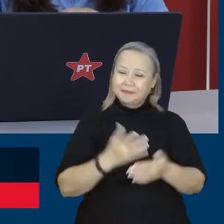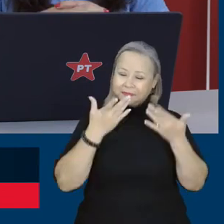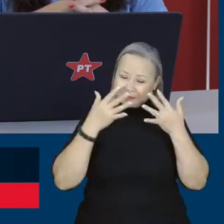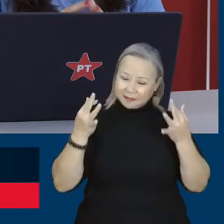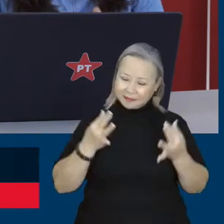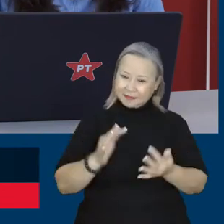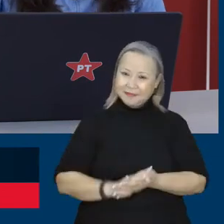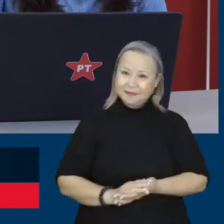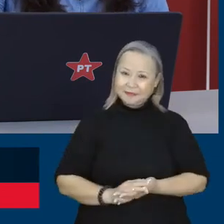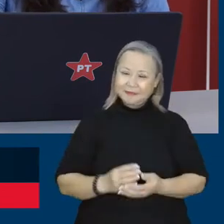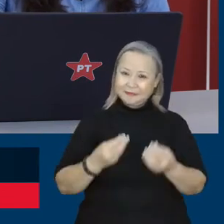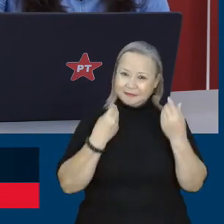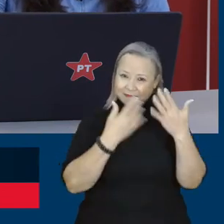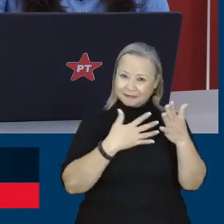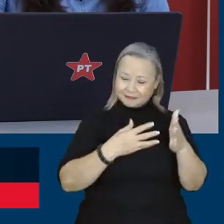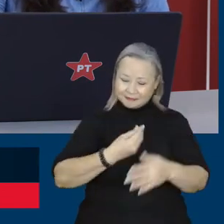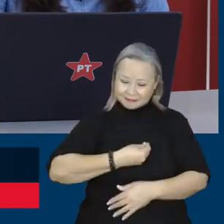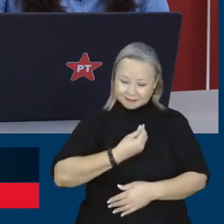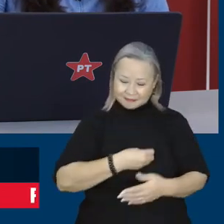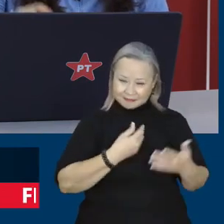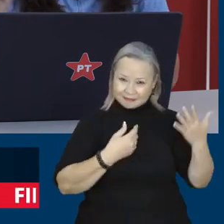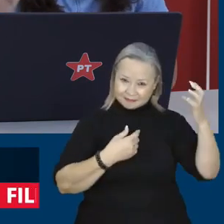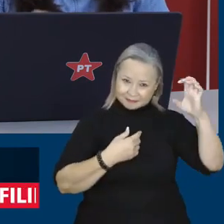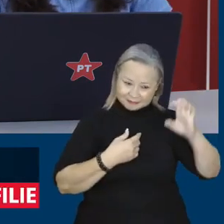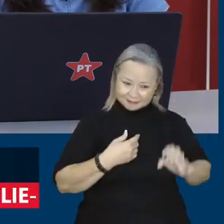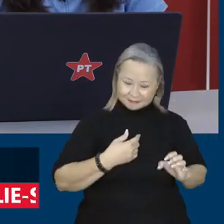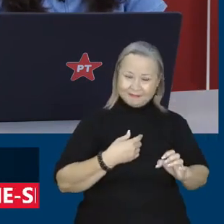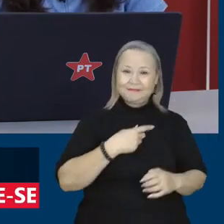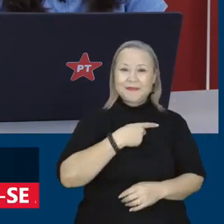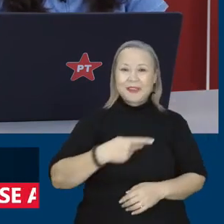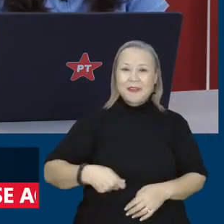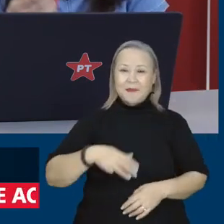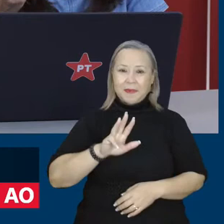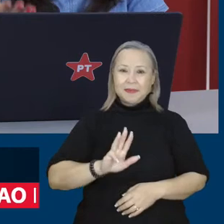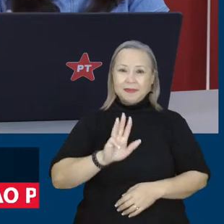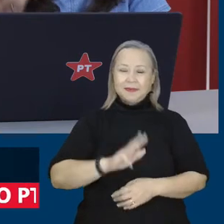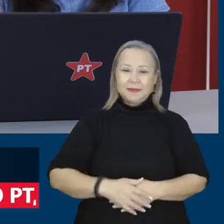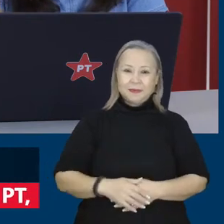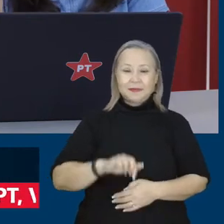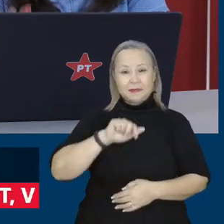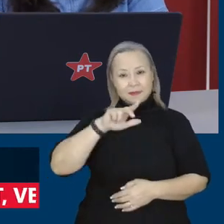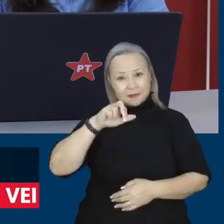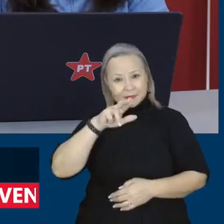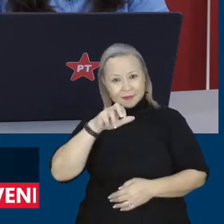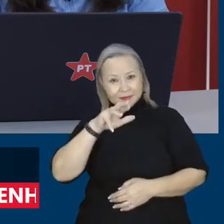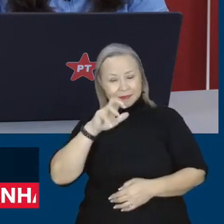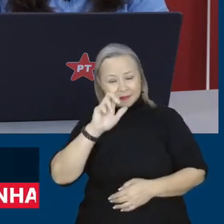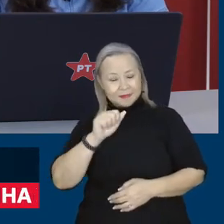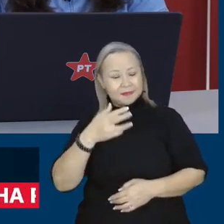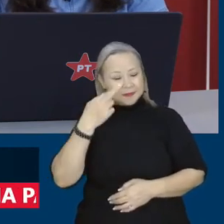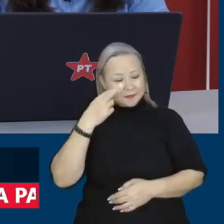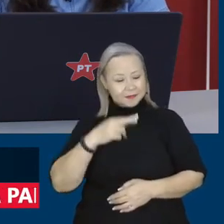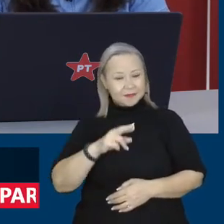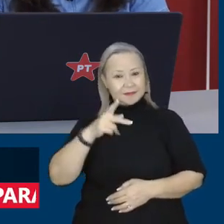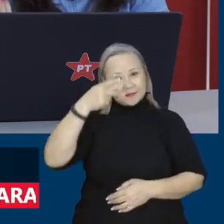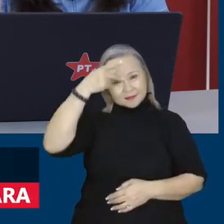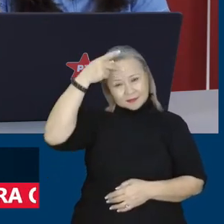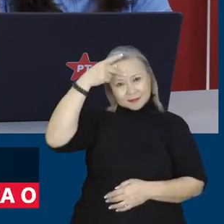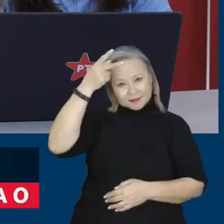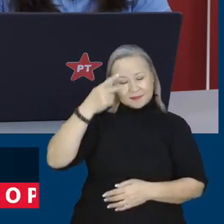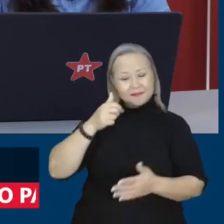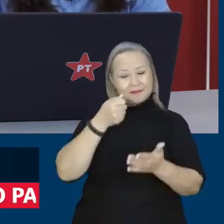sempre à esquerda democracia vivo nosso querido presidente Lula Luciano Padilha aqui dizendo que o senhor tá sempre lutando pelo povo